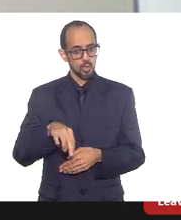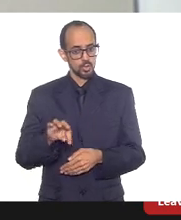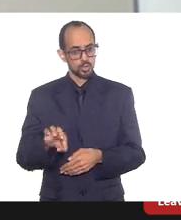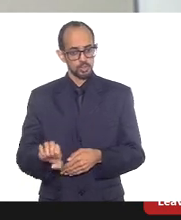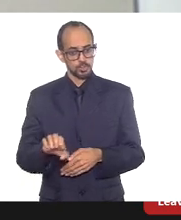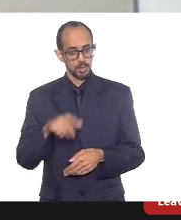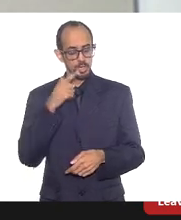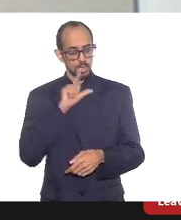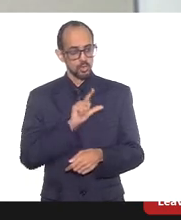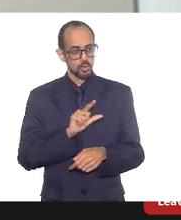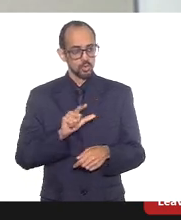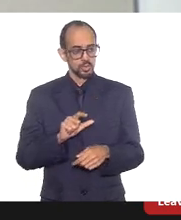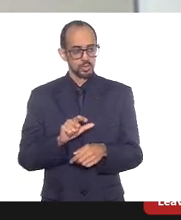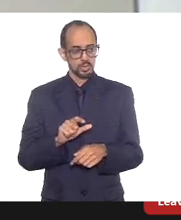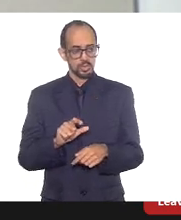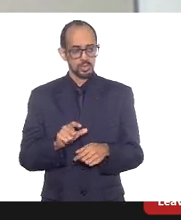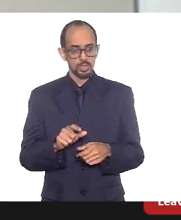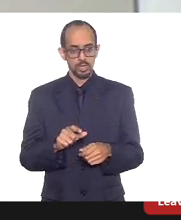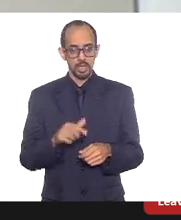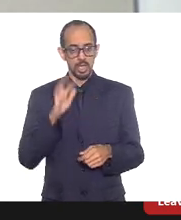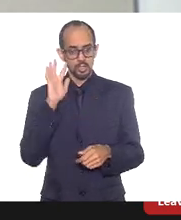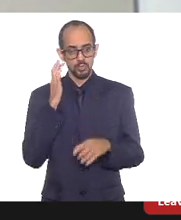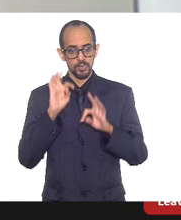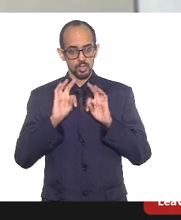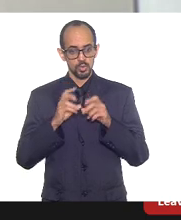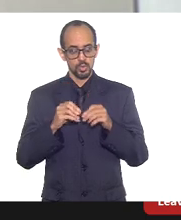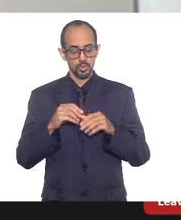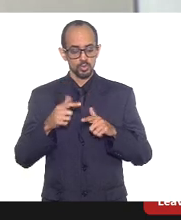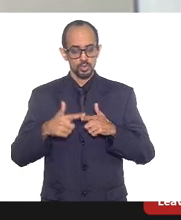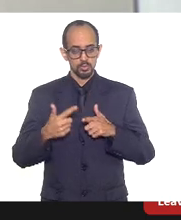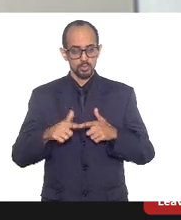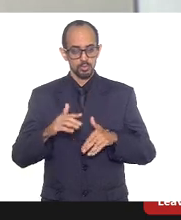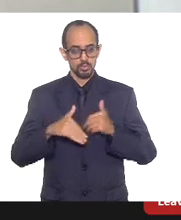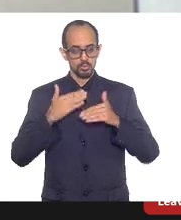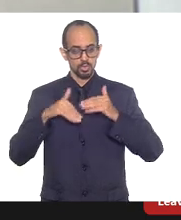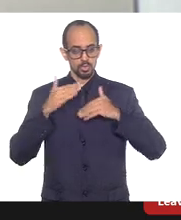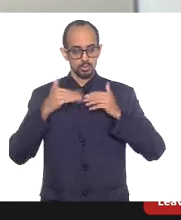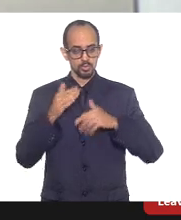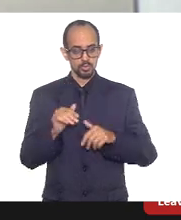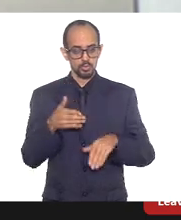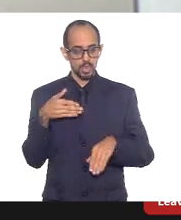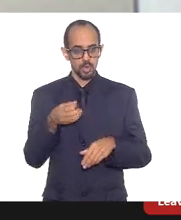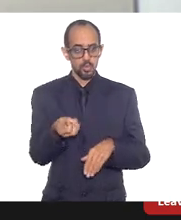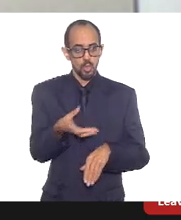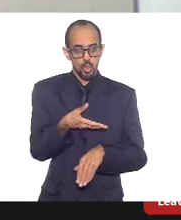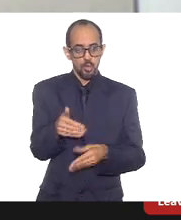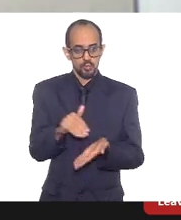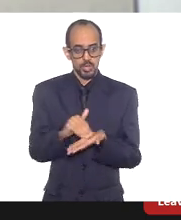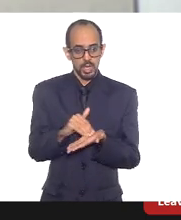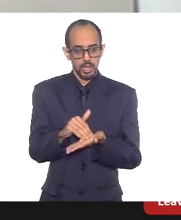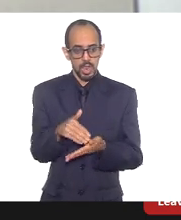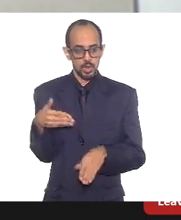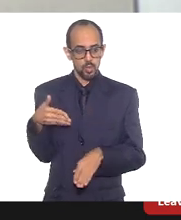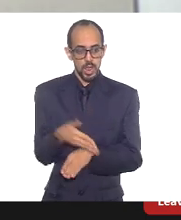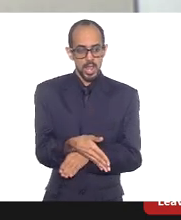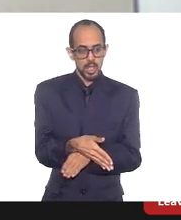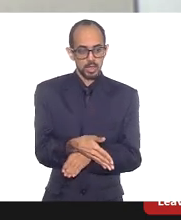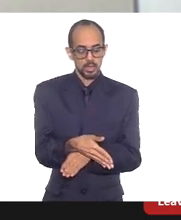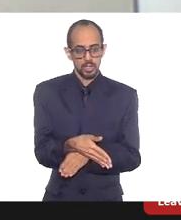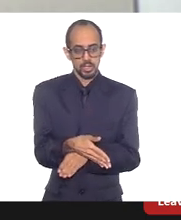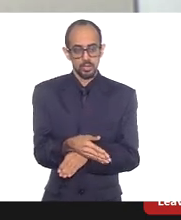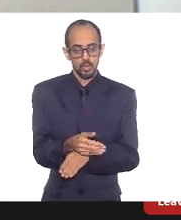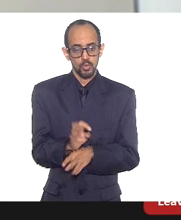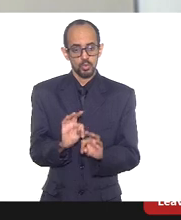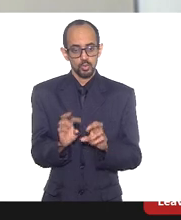progressões e o novo secretário entre com essa situação já equacionada para que a gente possa avançar em outras pautas,